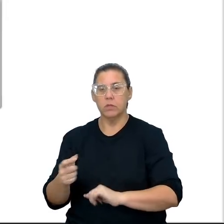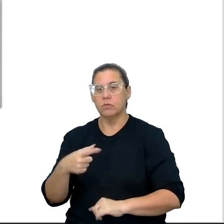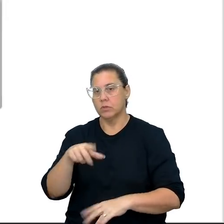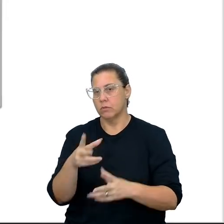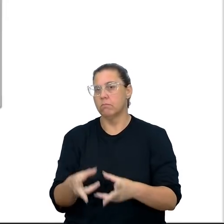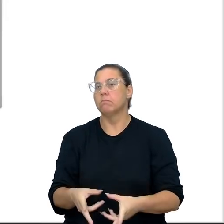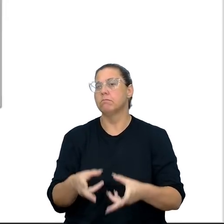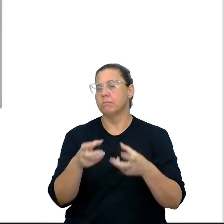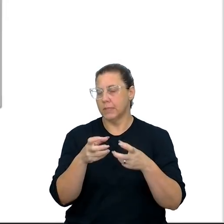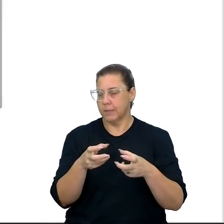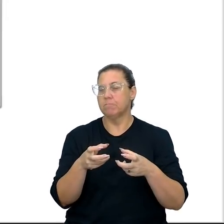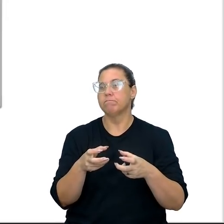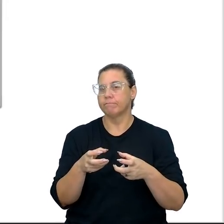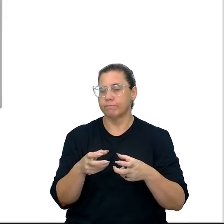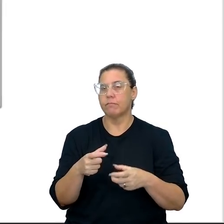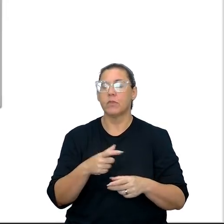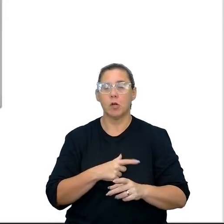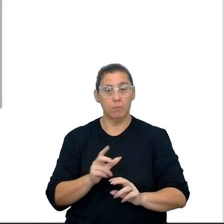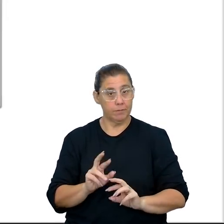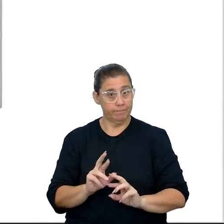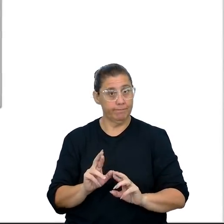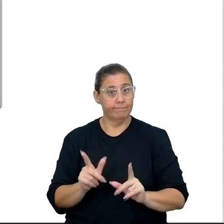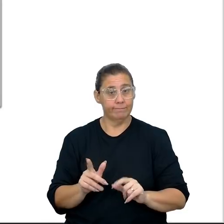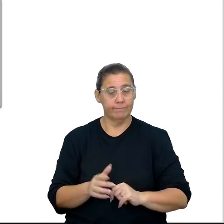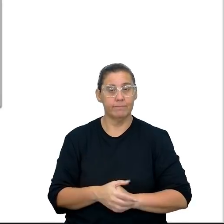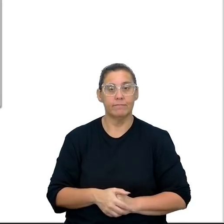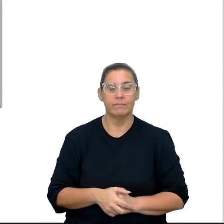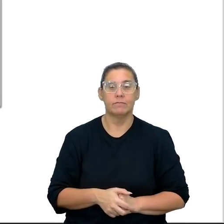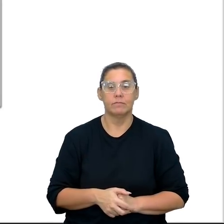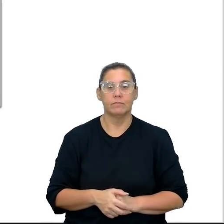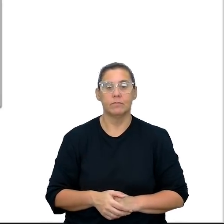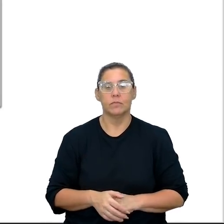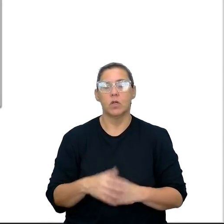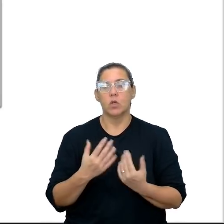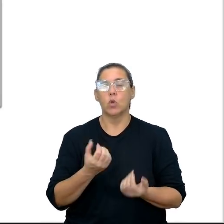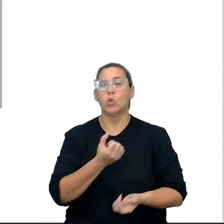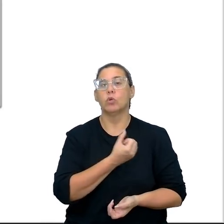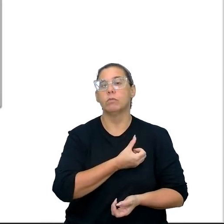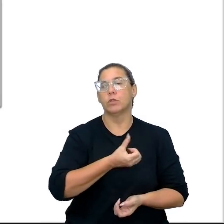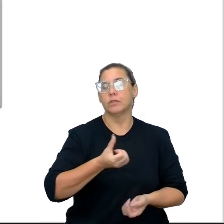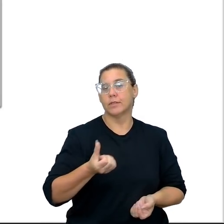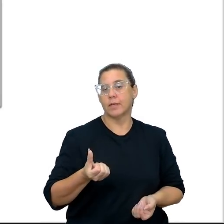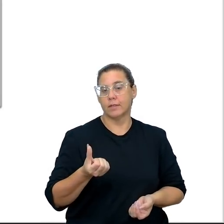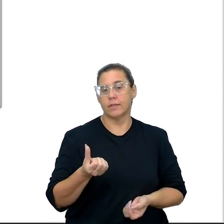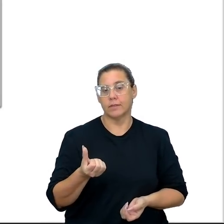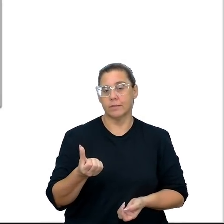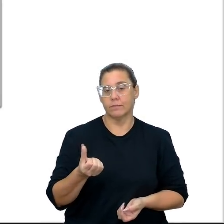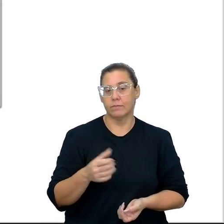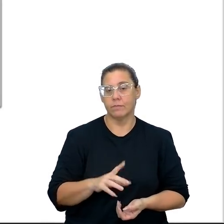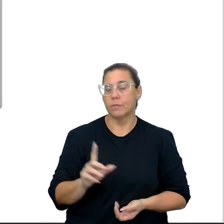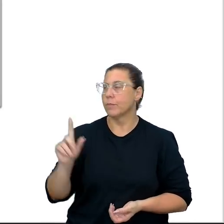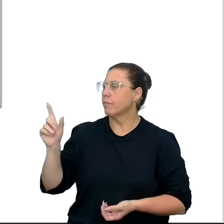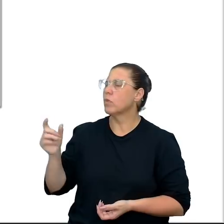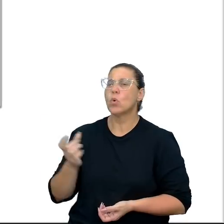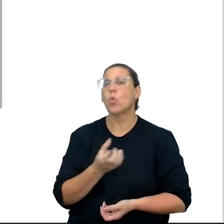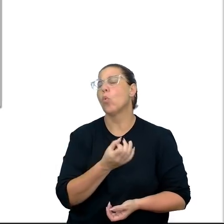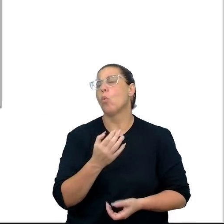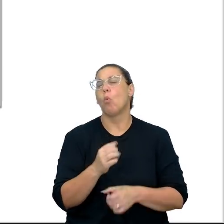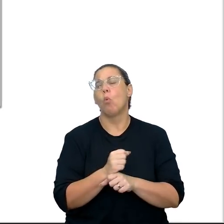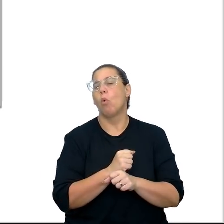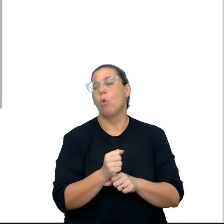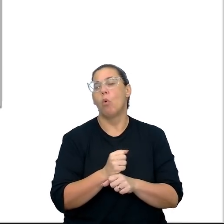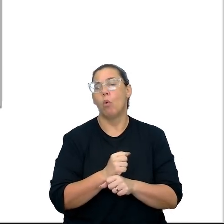vão ver que dá uma diferença. E aí, no item 6, que é há quantos anos